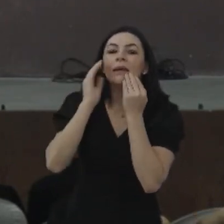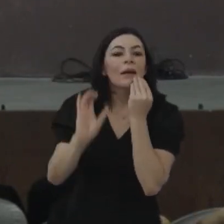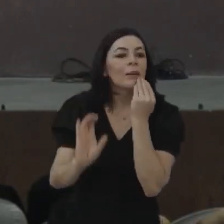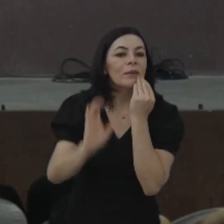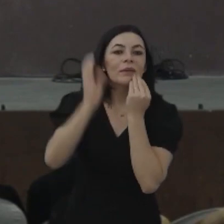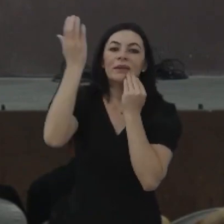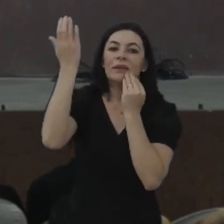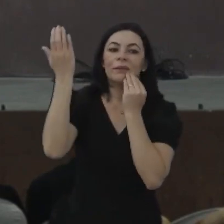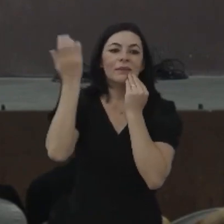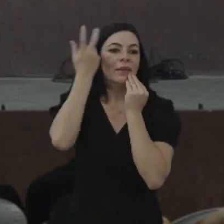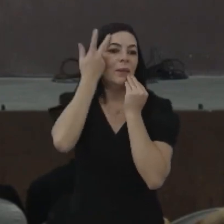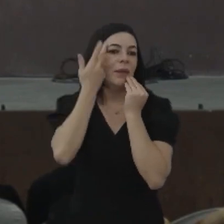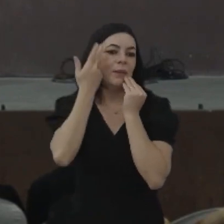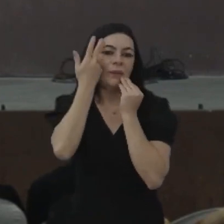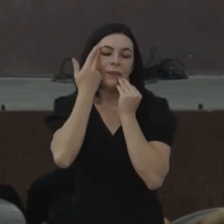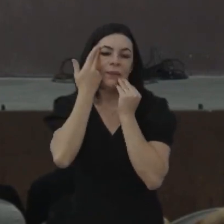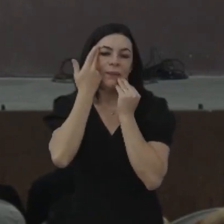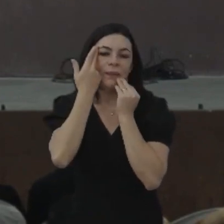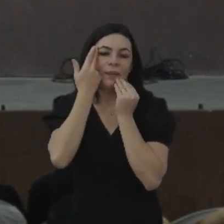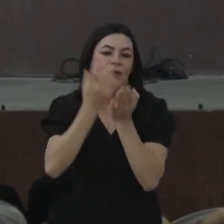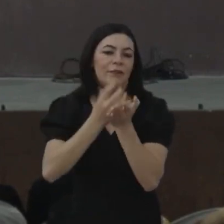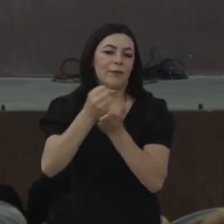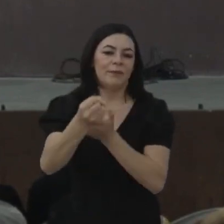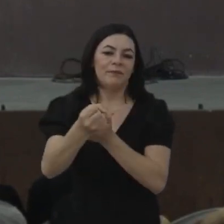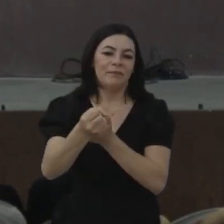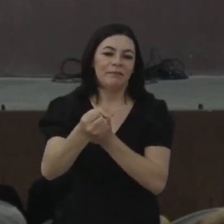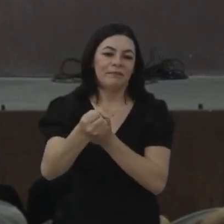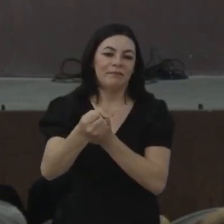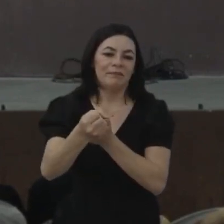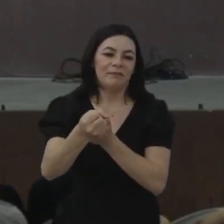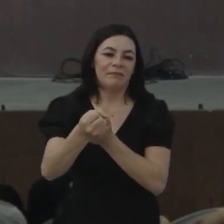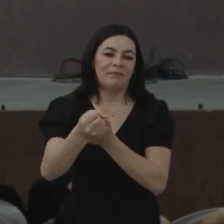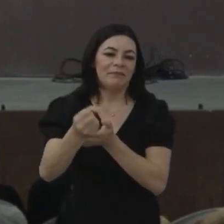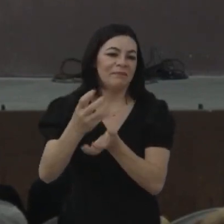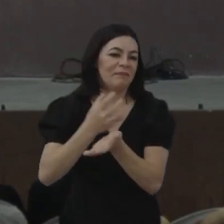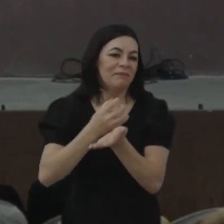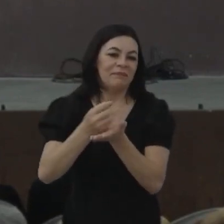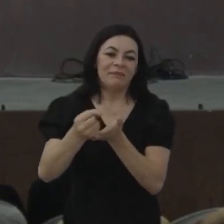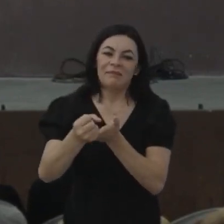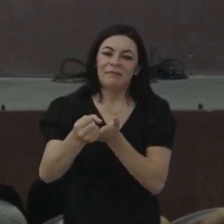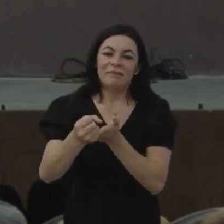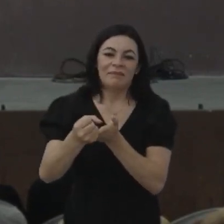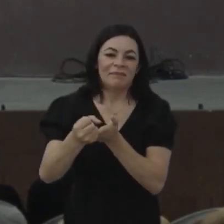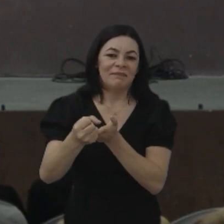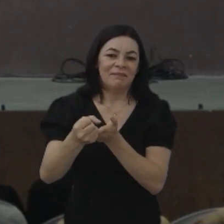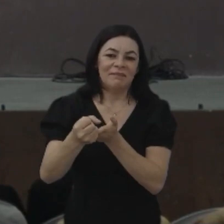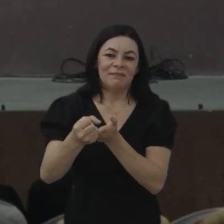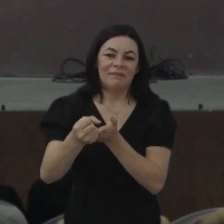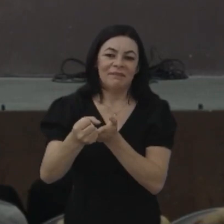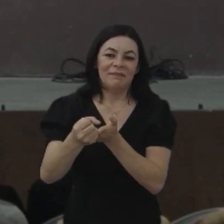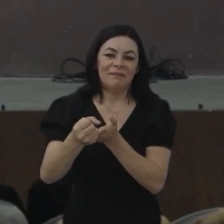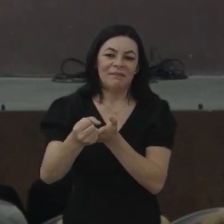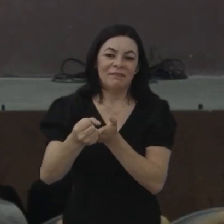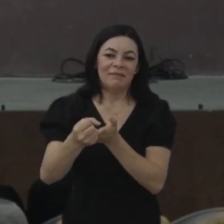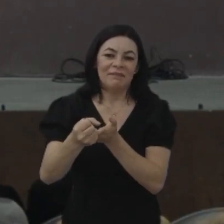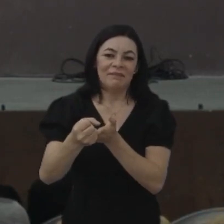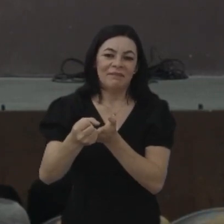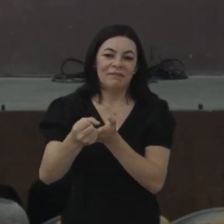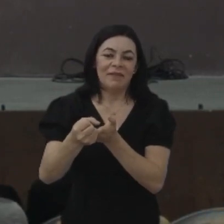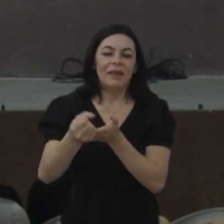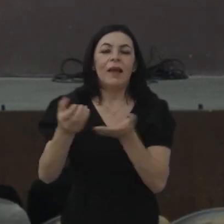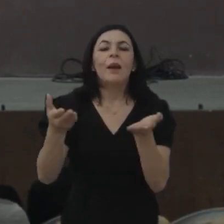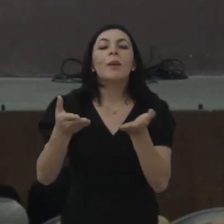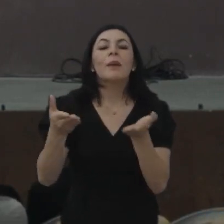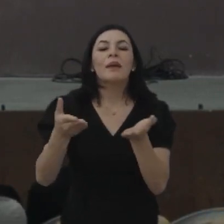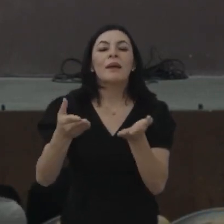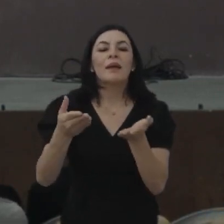Aconteceu. Está feito. Tetelestai, consumado. E agora o que você